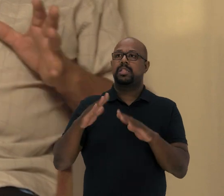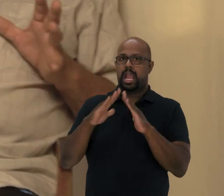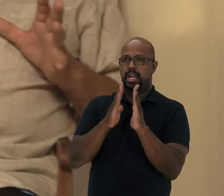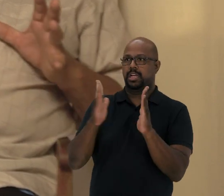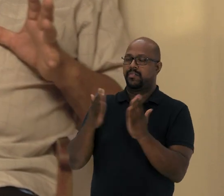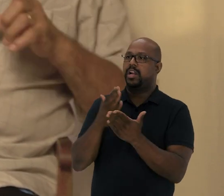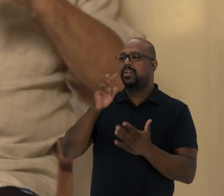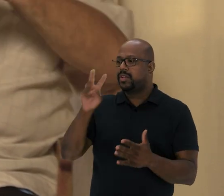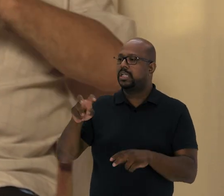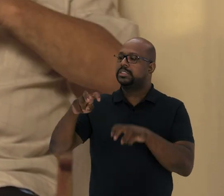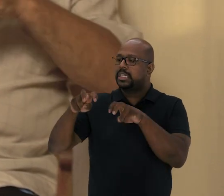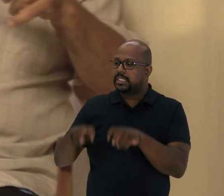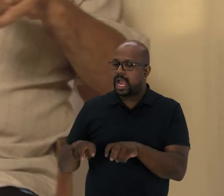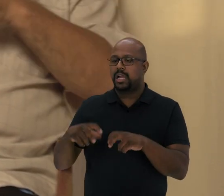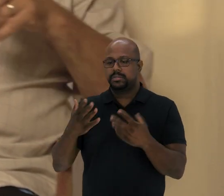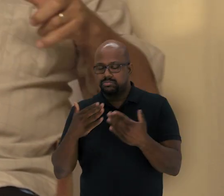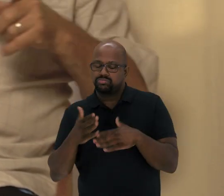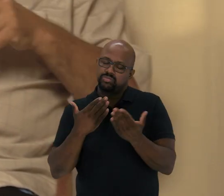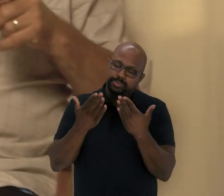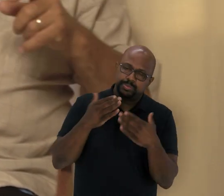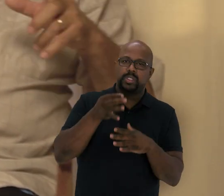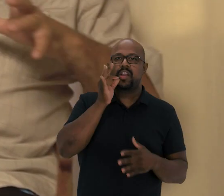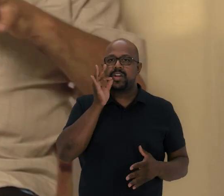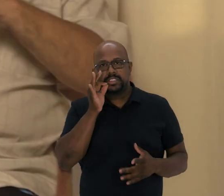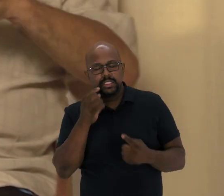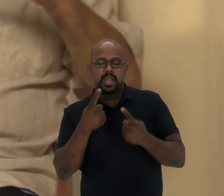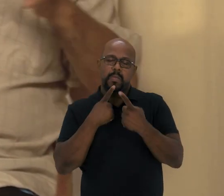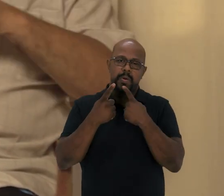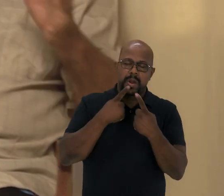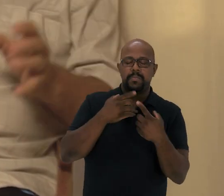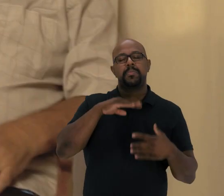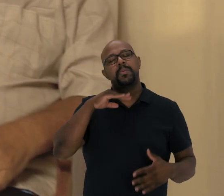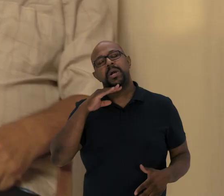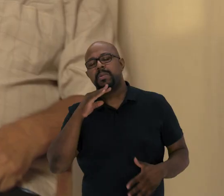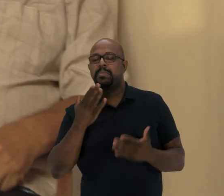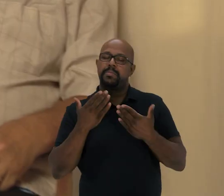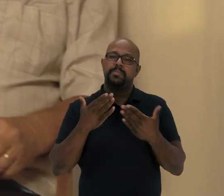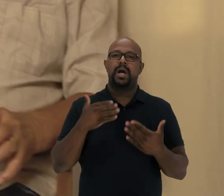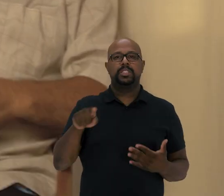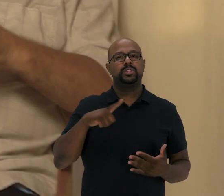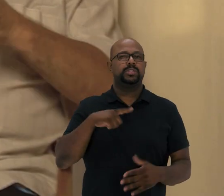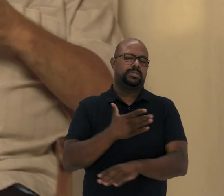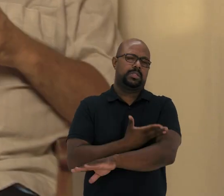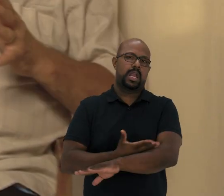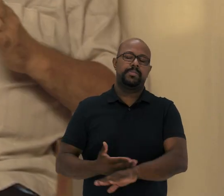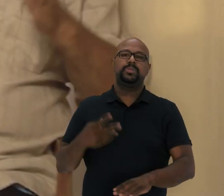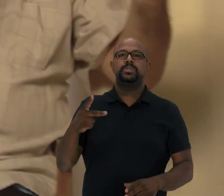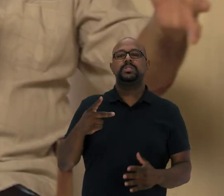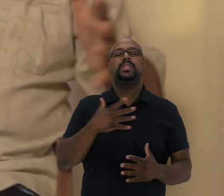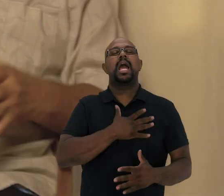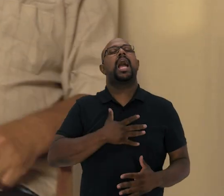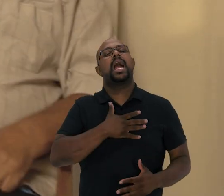então, a gente via ele sentado na mesa lá, com o freguês dele, tomando um cafezinho, conversando, batendo papo. Ele tinha também esse hábito